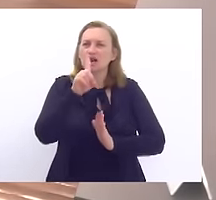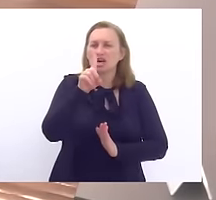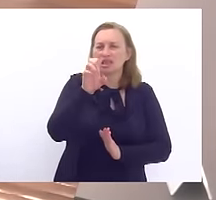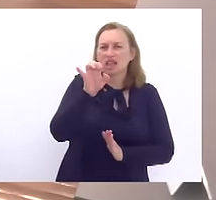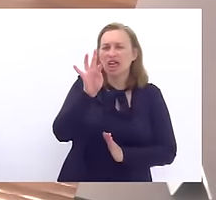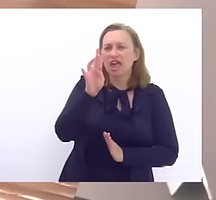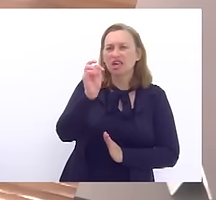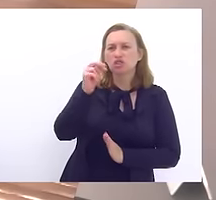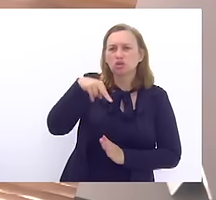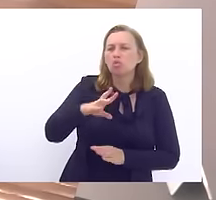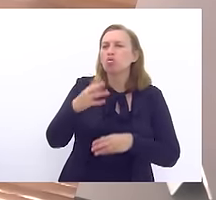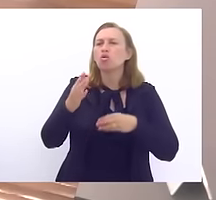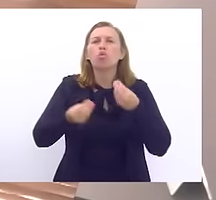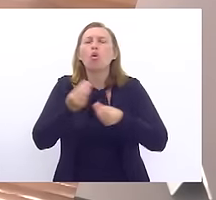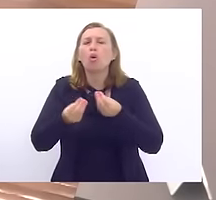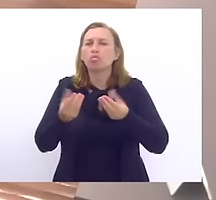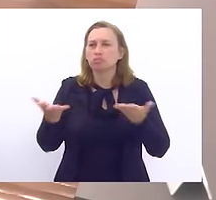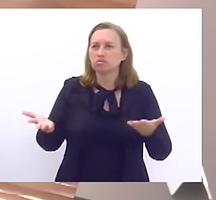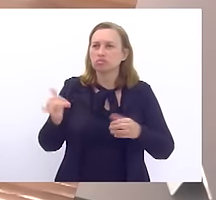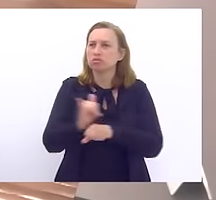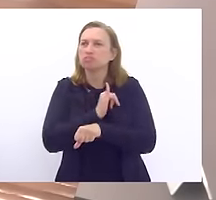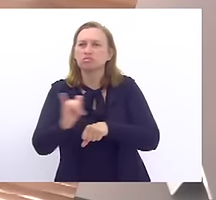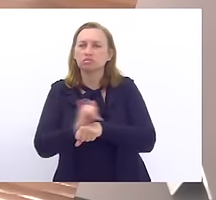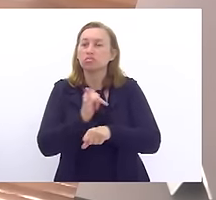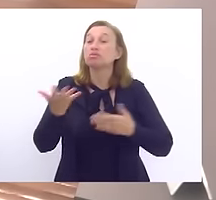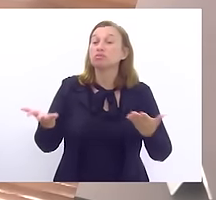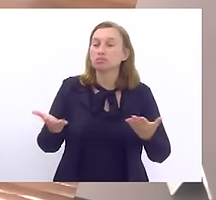fazendo como é que se dá essa mecânica por favor